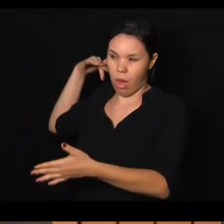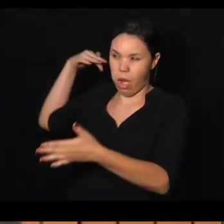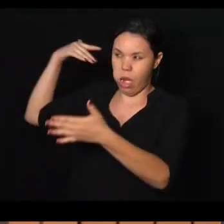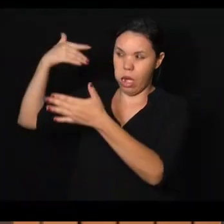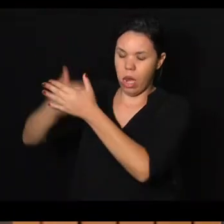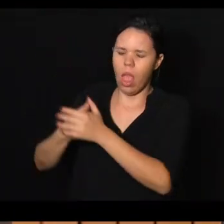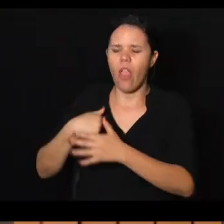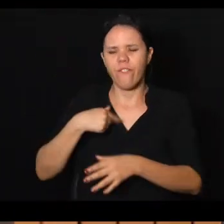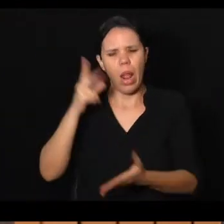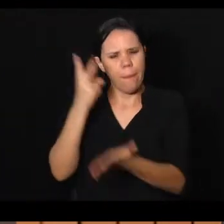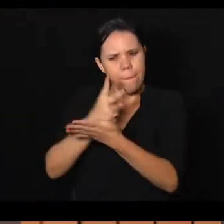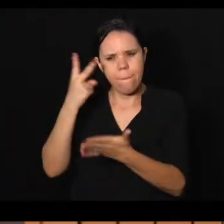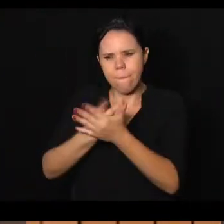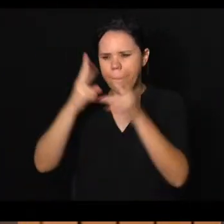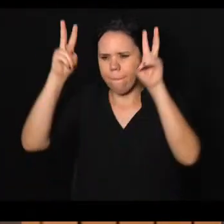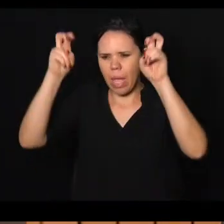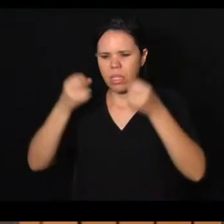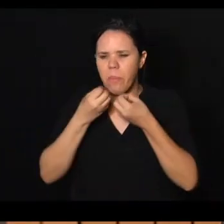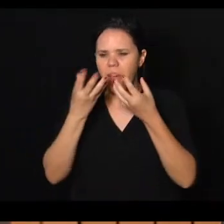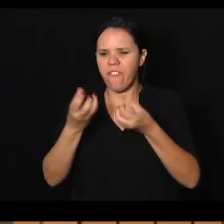mesma fala.